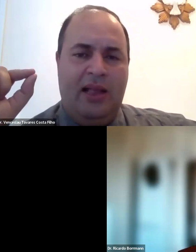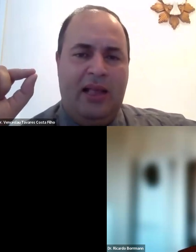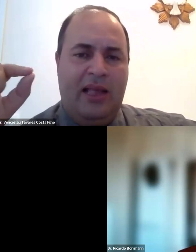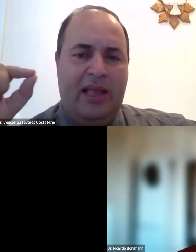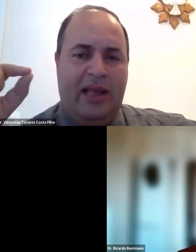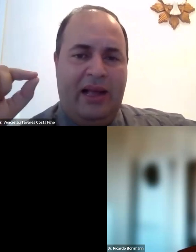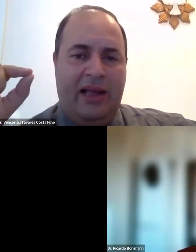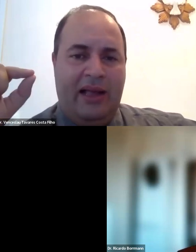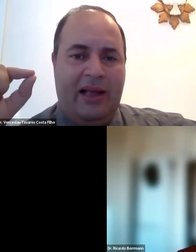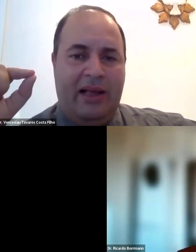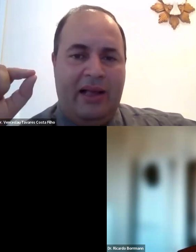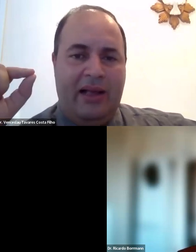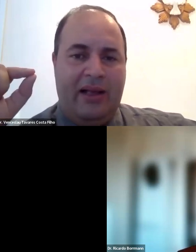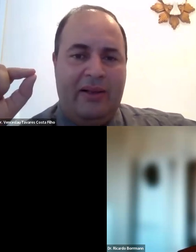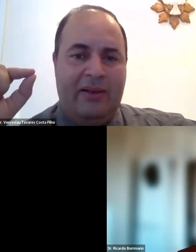e